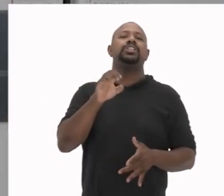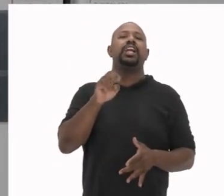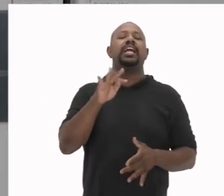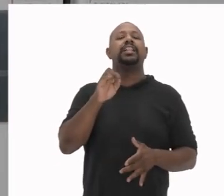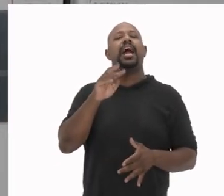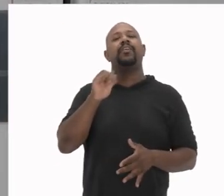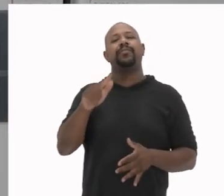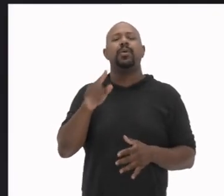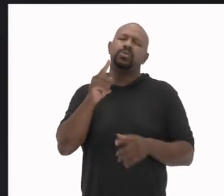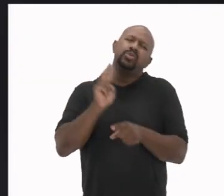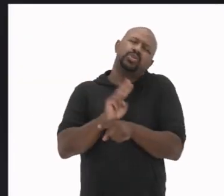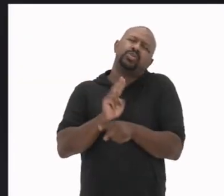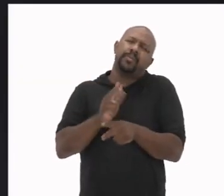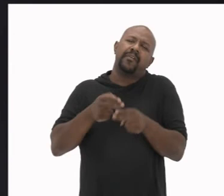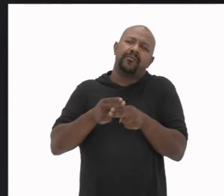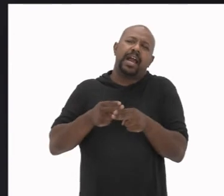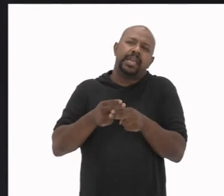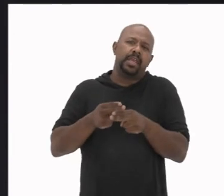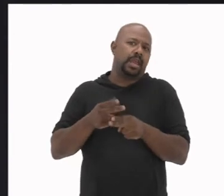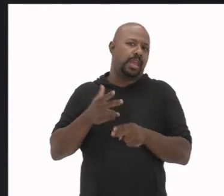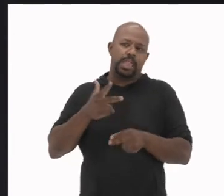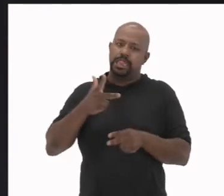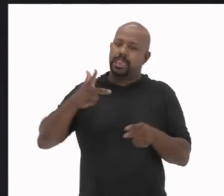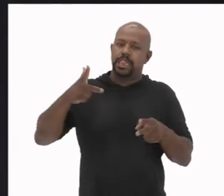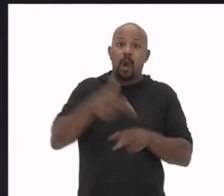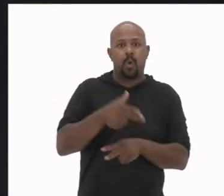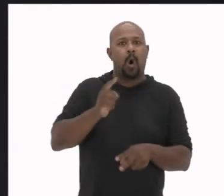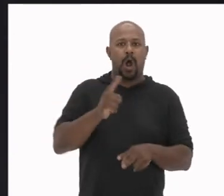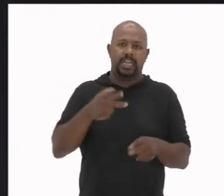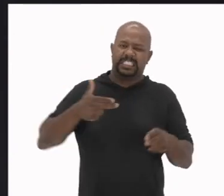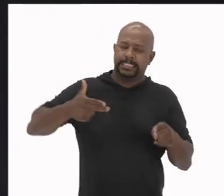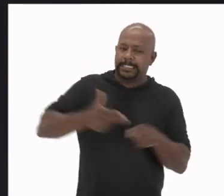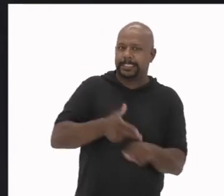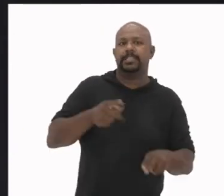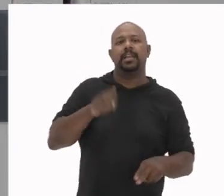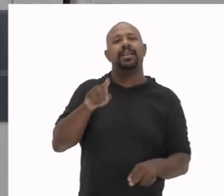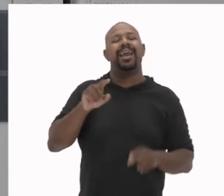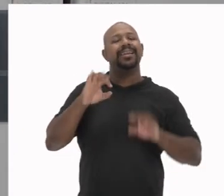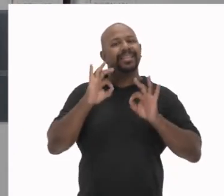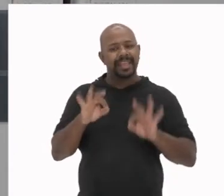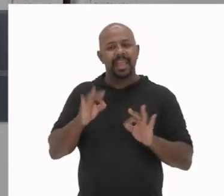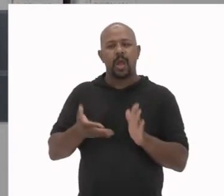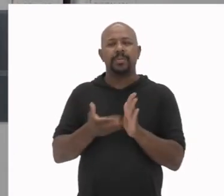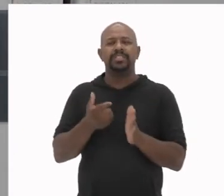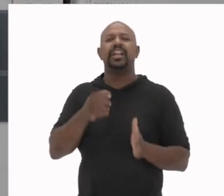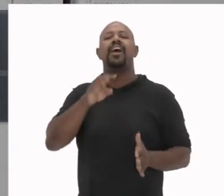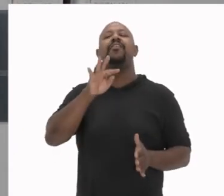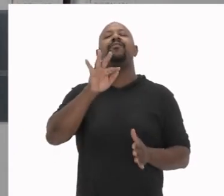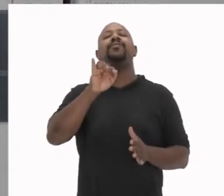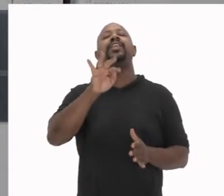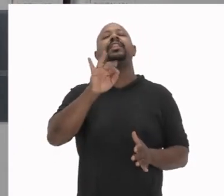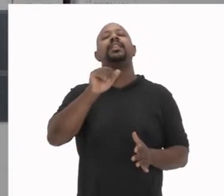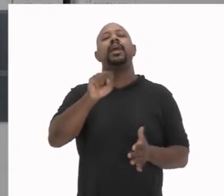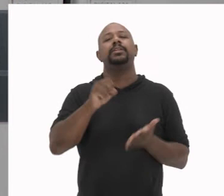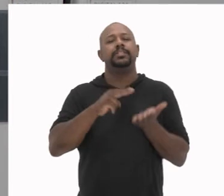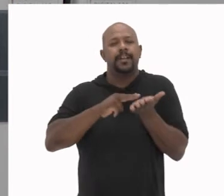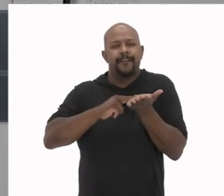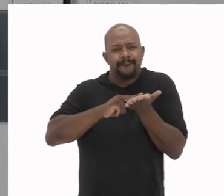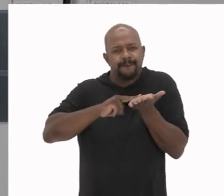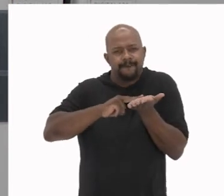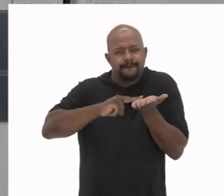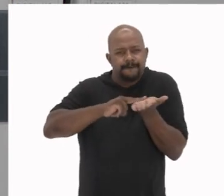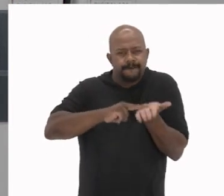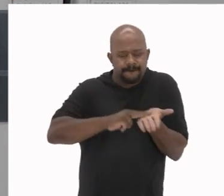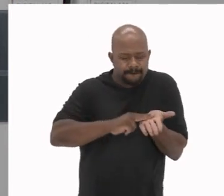Com cabo branco. Esse aqui é um tipo de faquinha sem corte. Com cabo vermelho. Que ela é ideal para remoção de